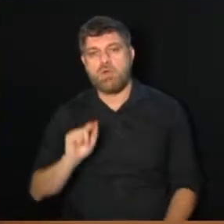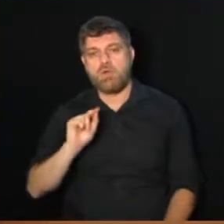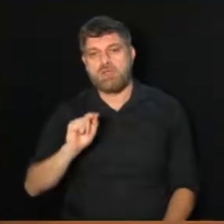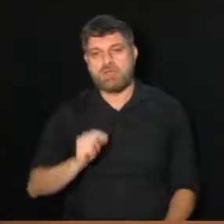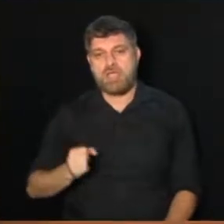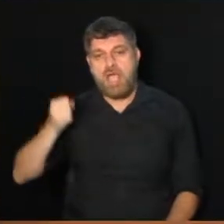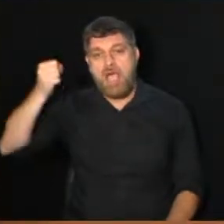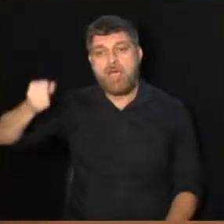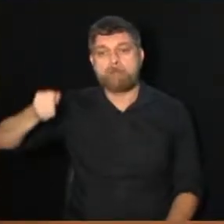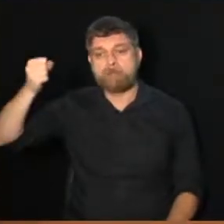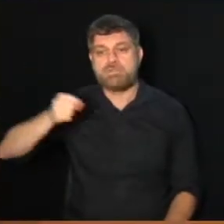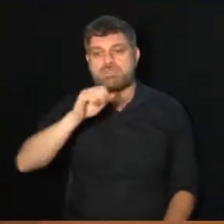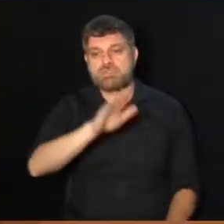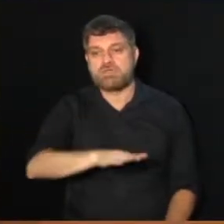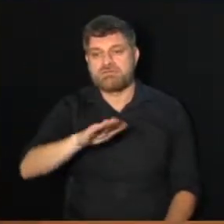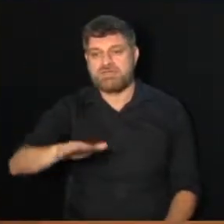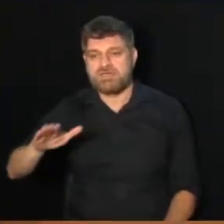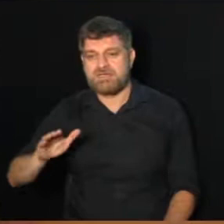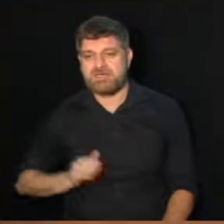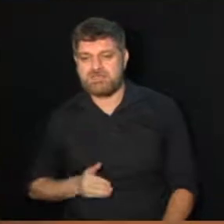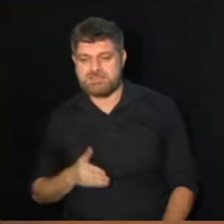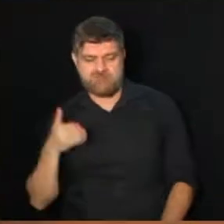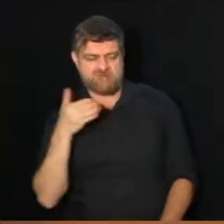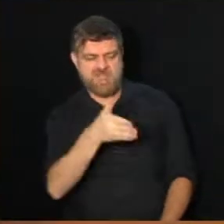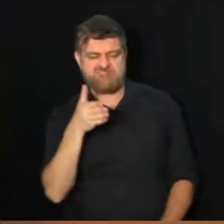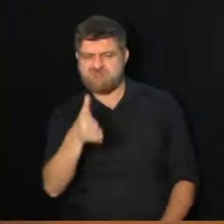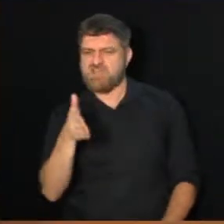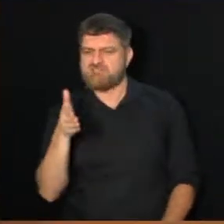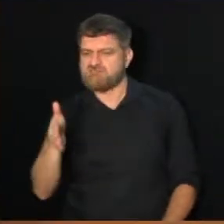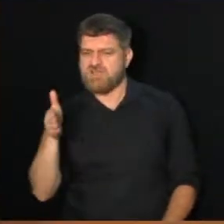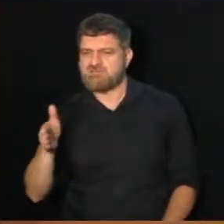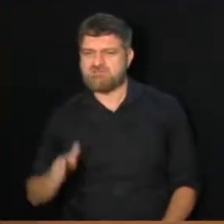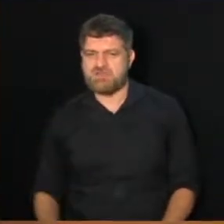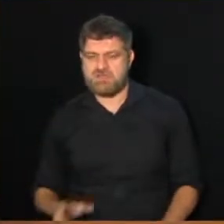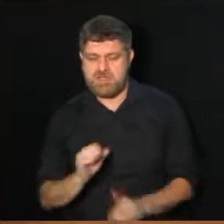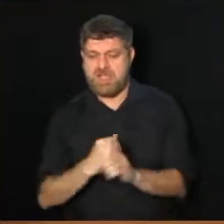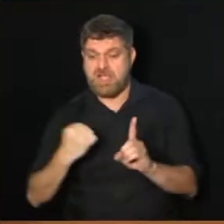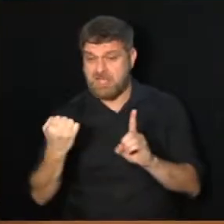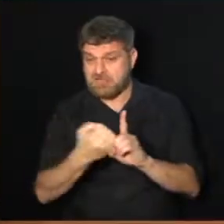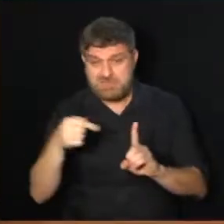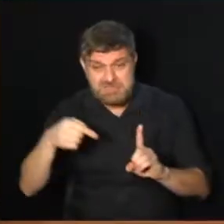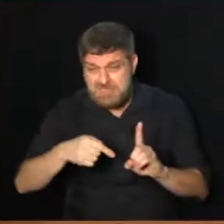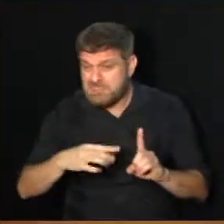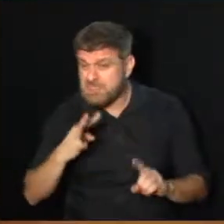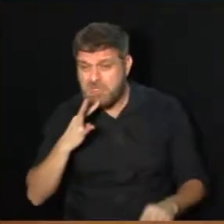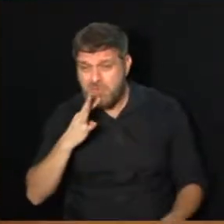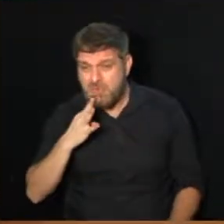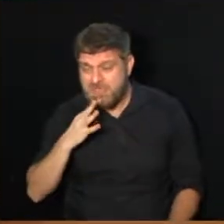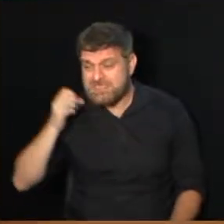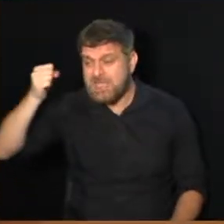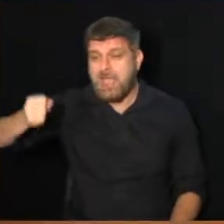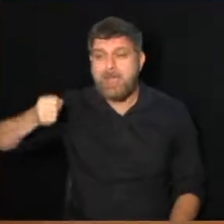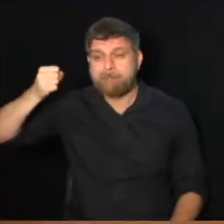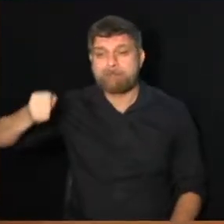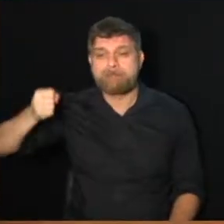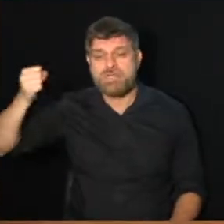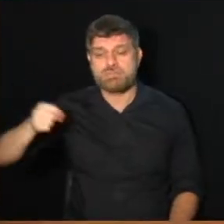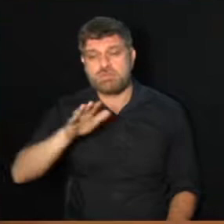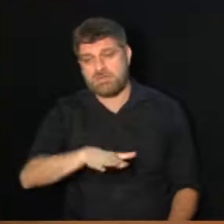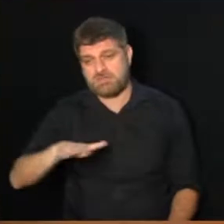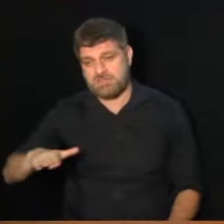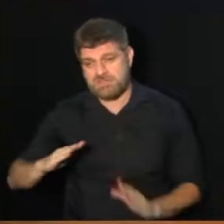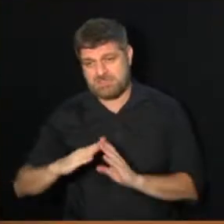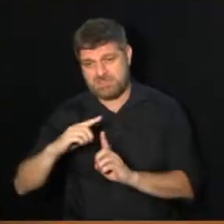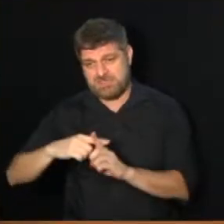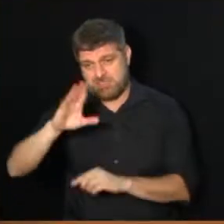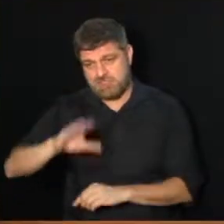pastoral da criança vai onde ninguém mais vai. Esse é um lado da sociedade que pouca gente conhece. E eu fico muito feliz de ver